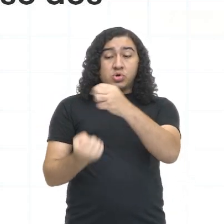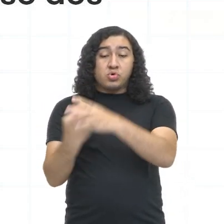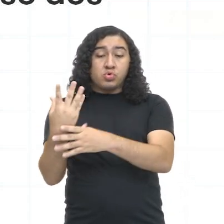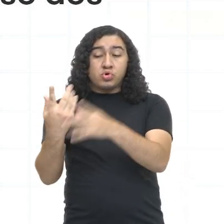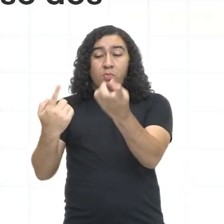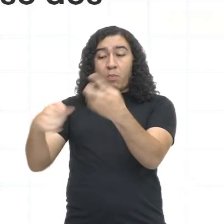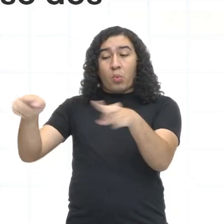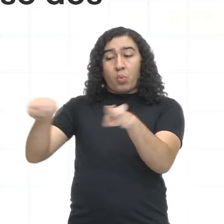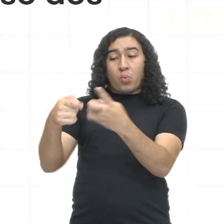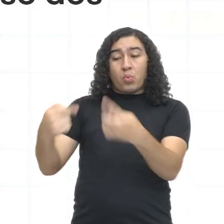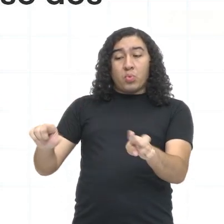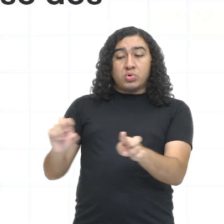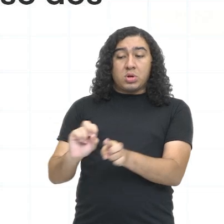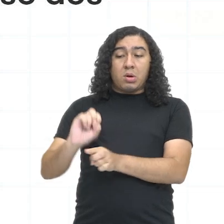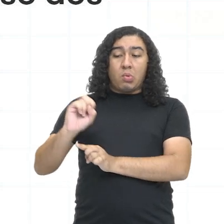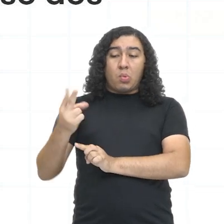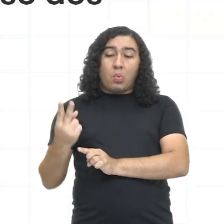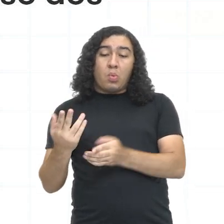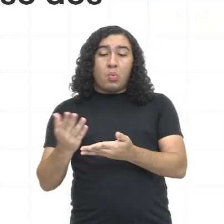qualquer